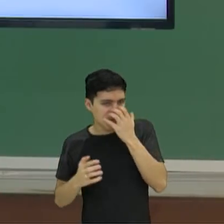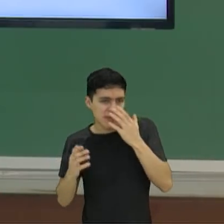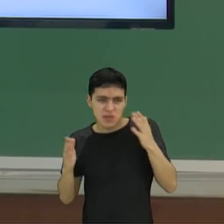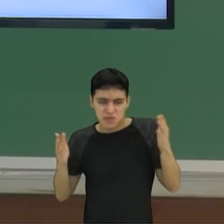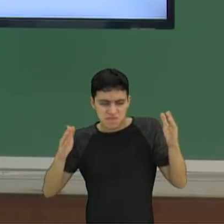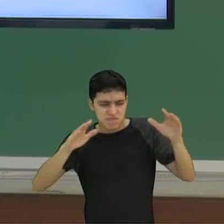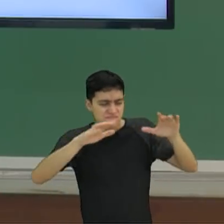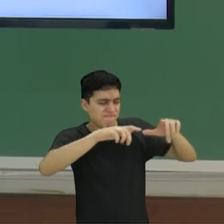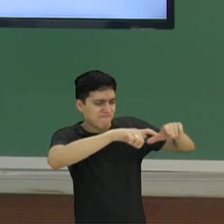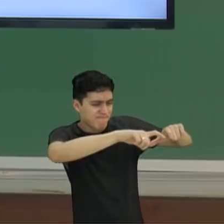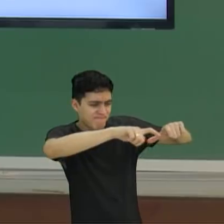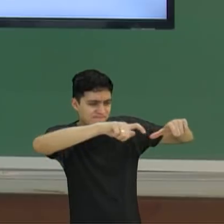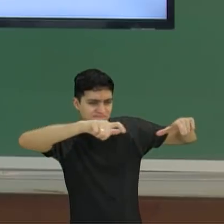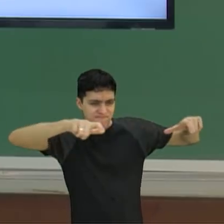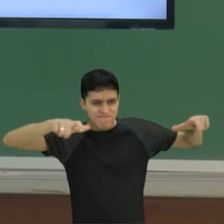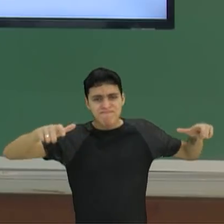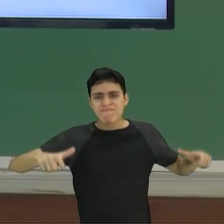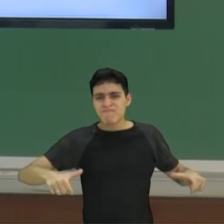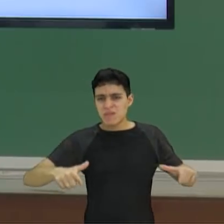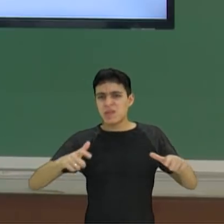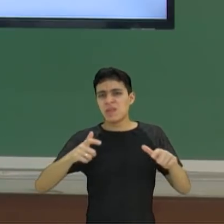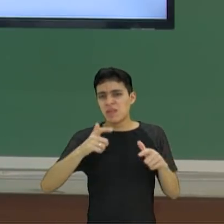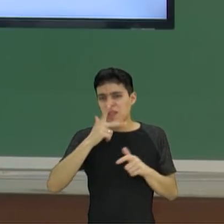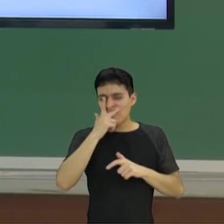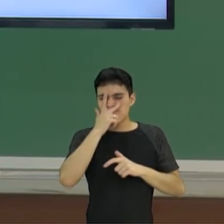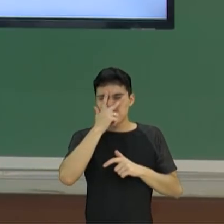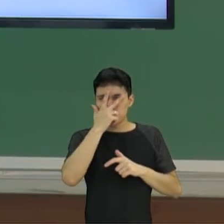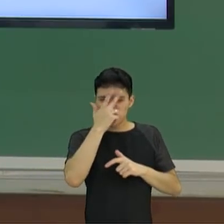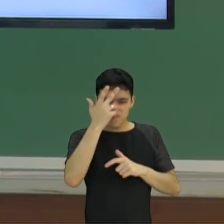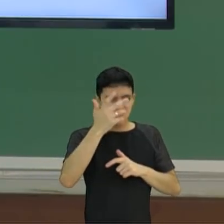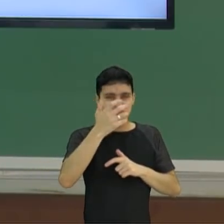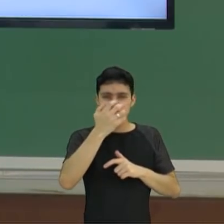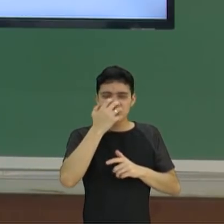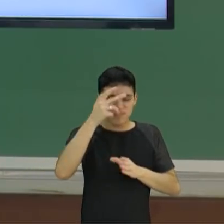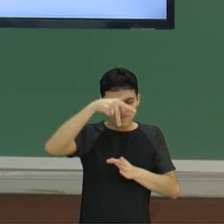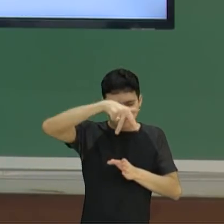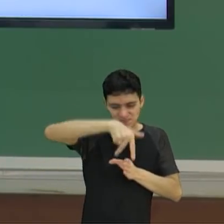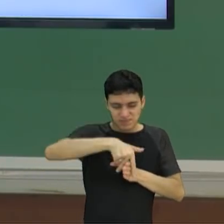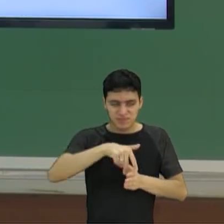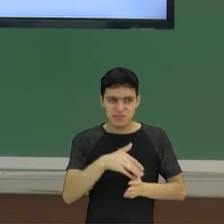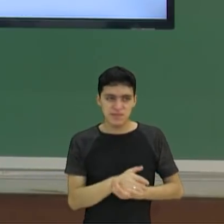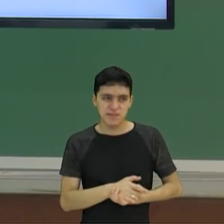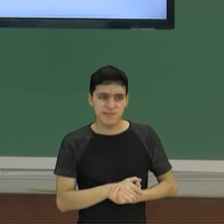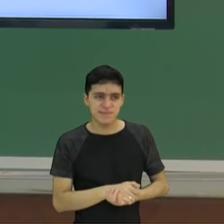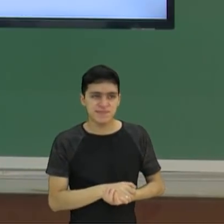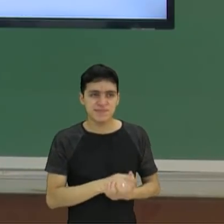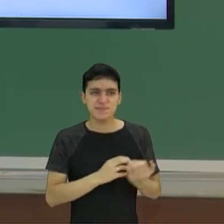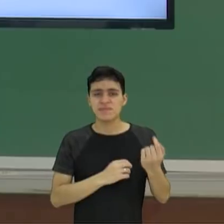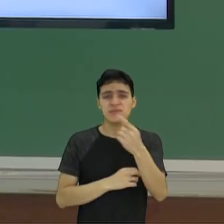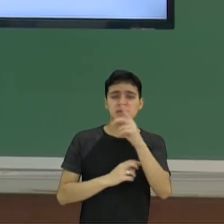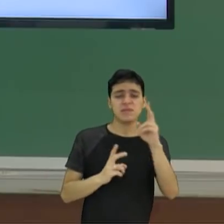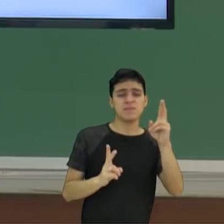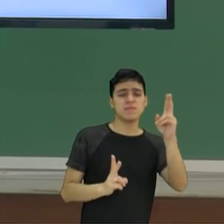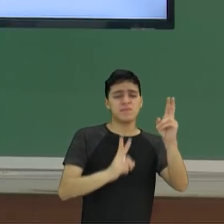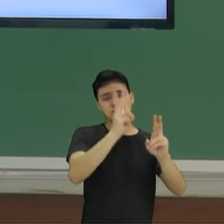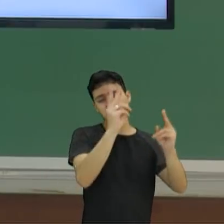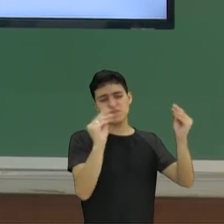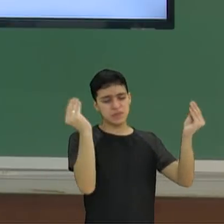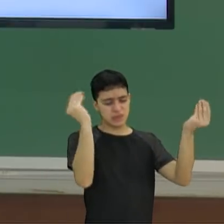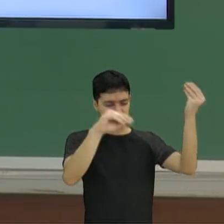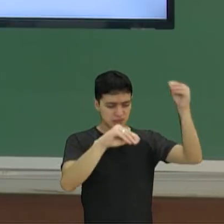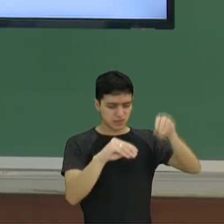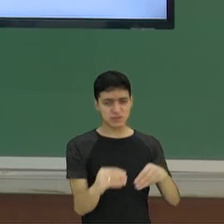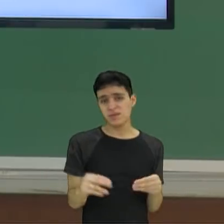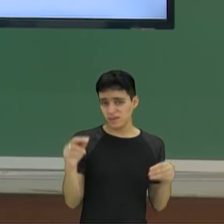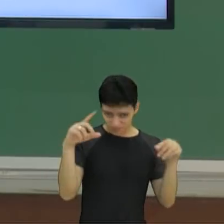mesmo, o cachorro em si, né? E o policial montado nele. Mas como nós temos aqui, essa é uma montagem, é uma foto